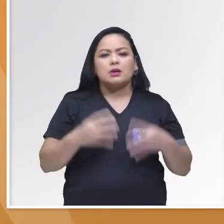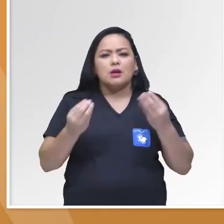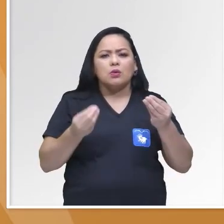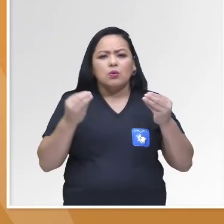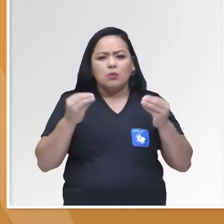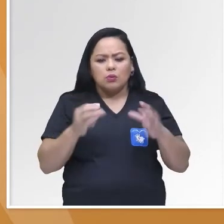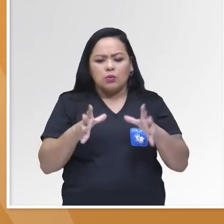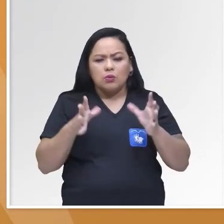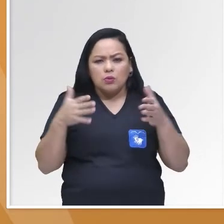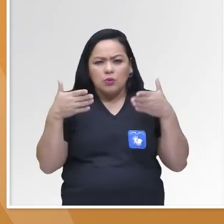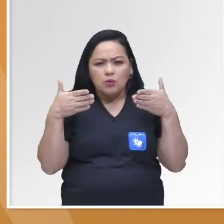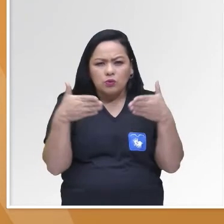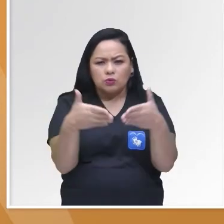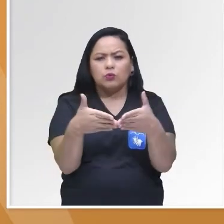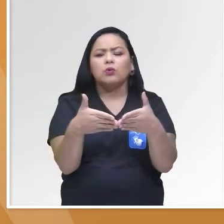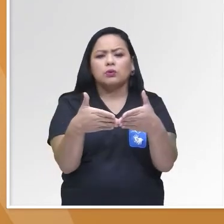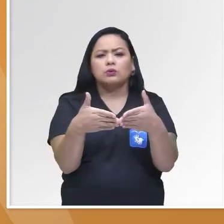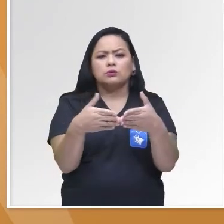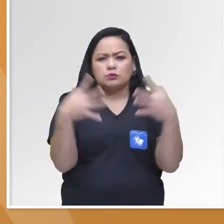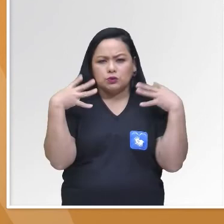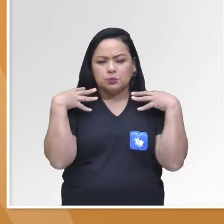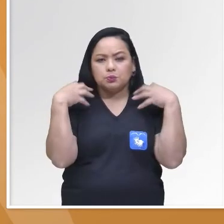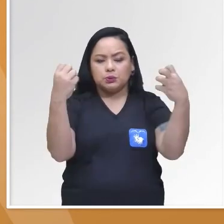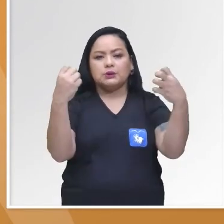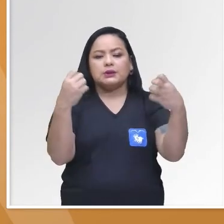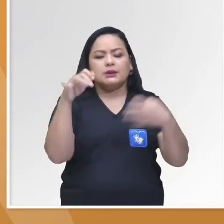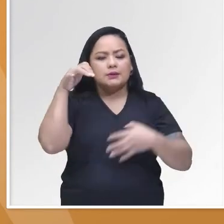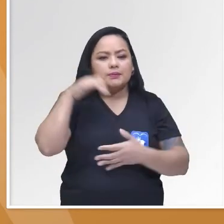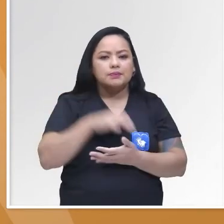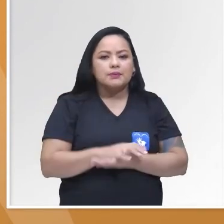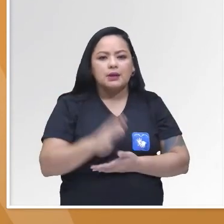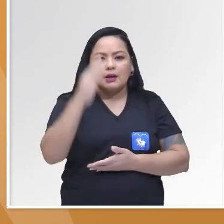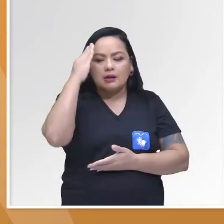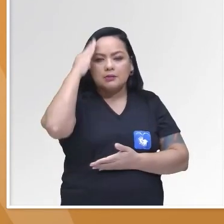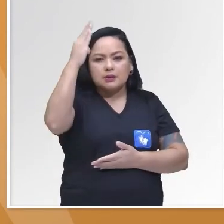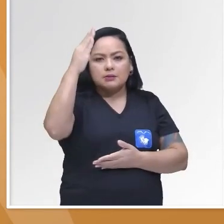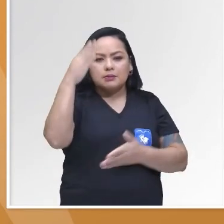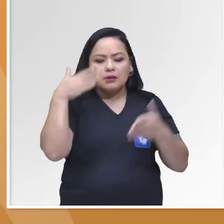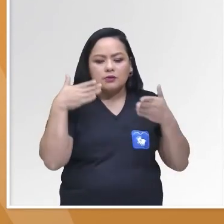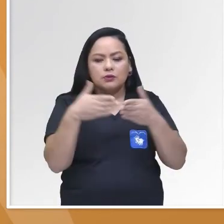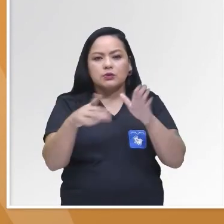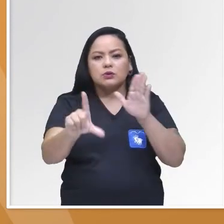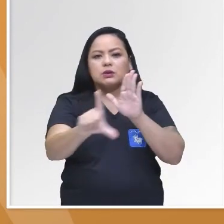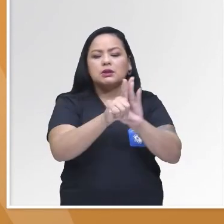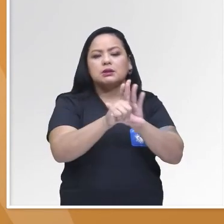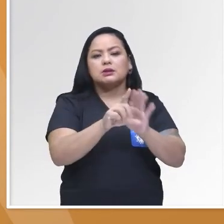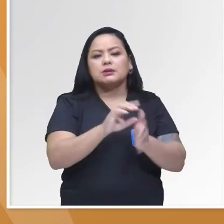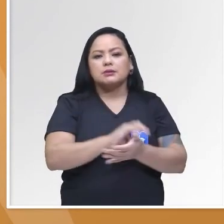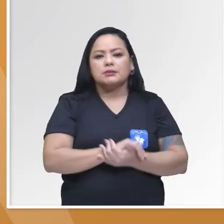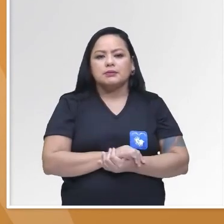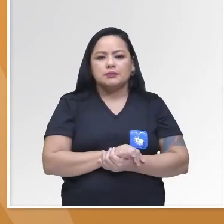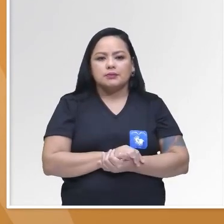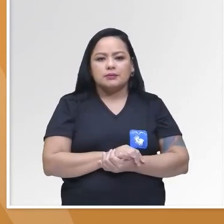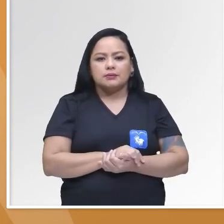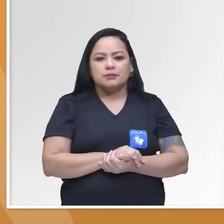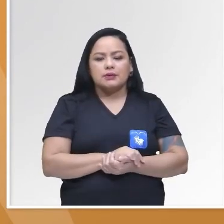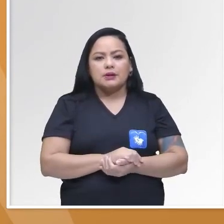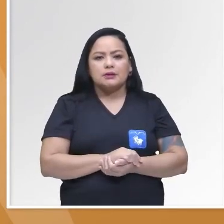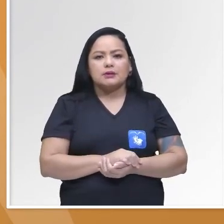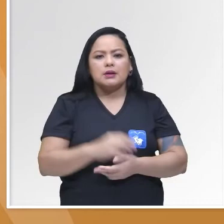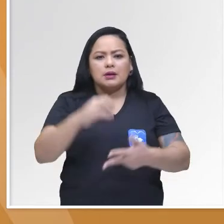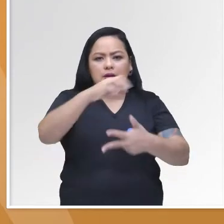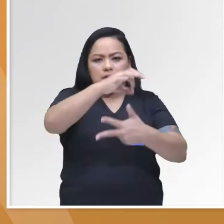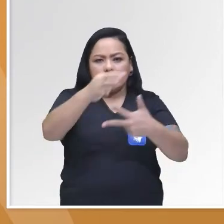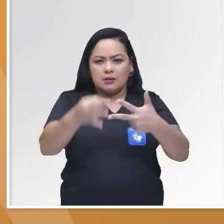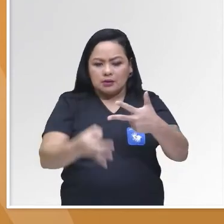concentração e o abuso de poder, as principais funções legislativas, executivas